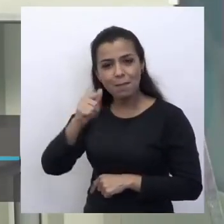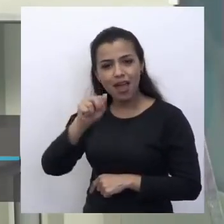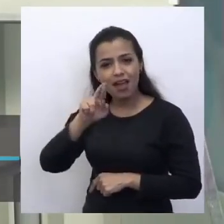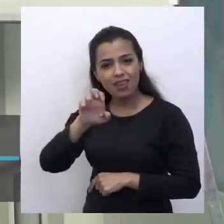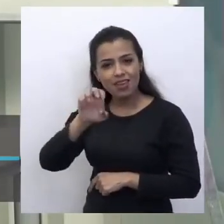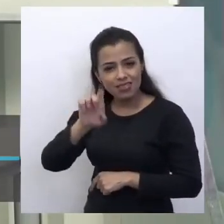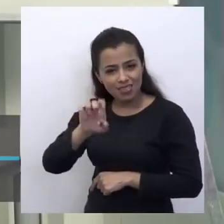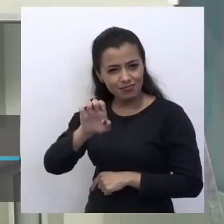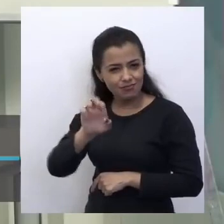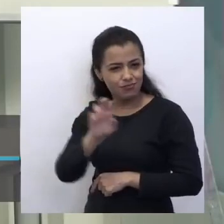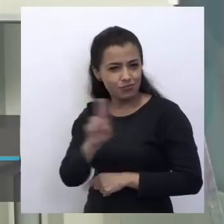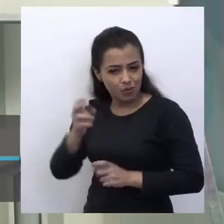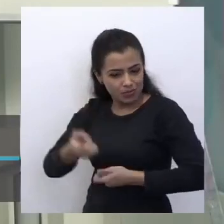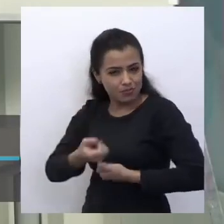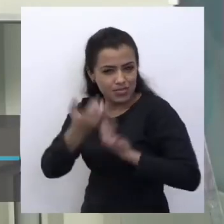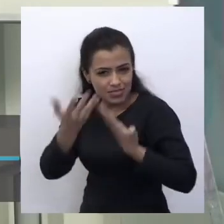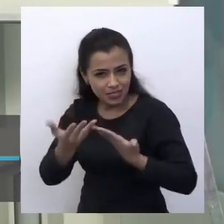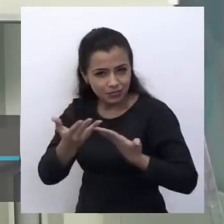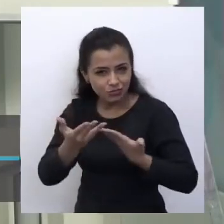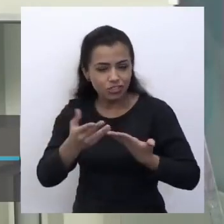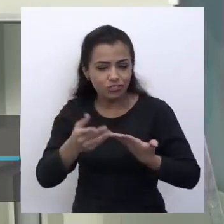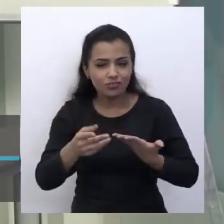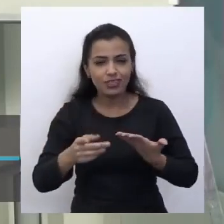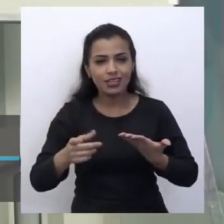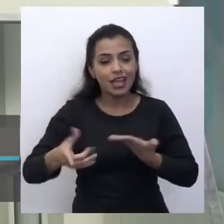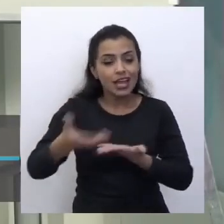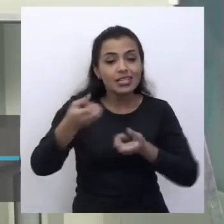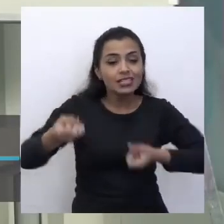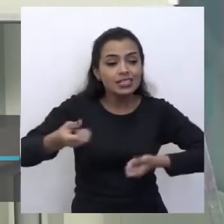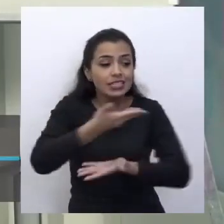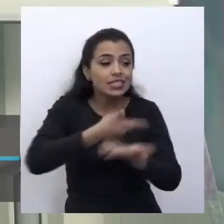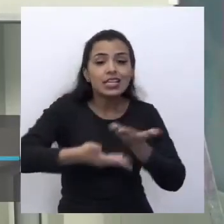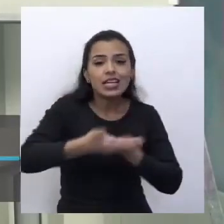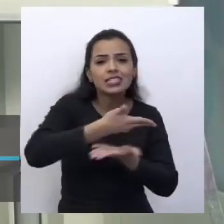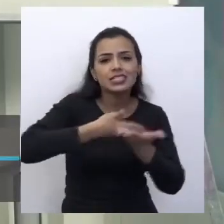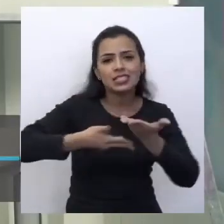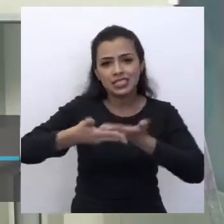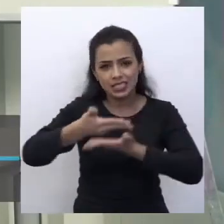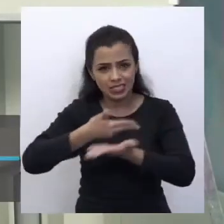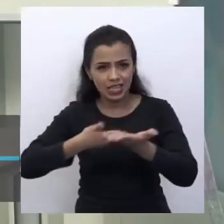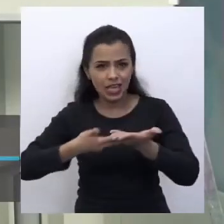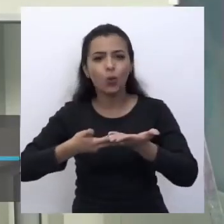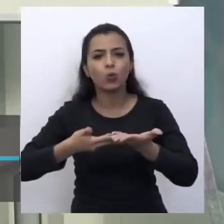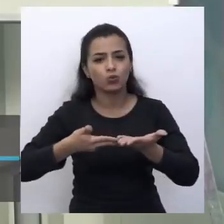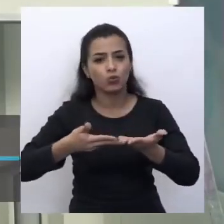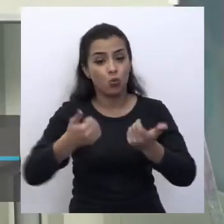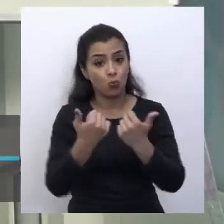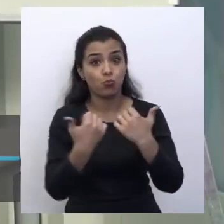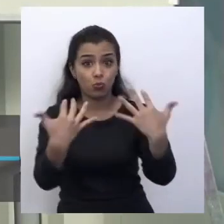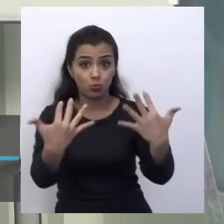plateia sentadinha. Então, tem muitas peças de teatro que são em pé, que você vai seguindo a